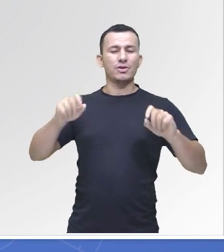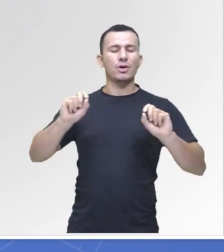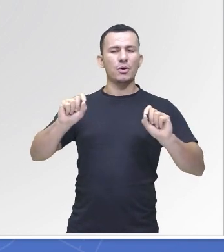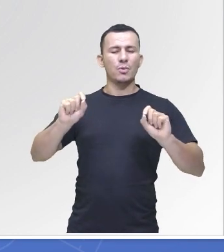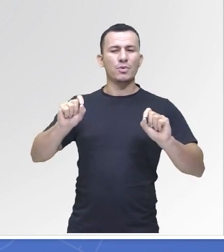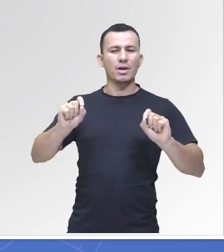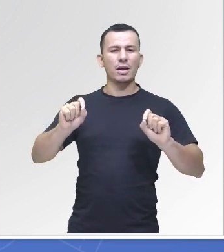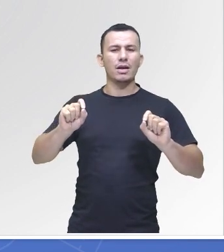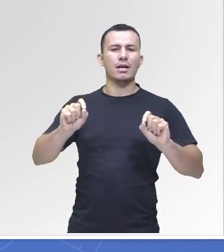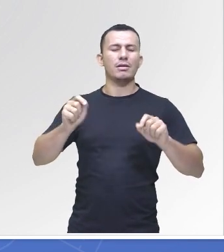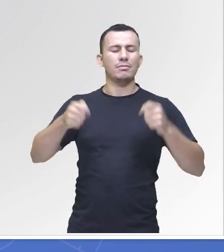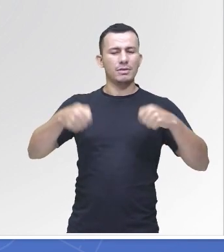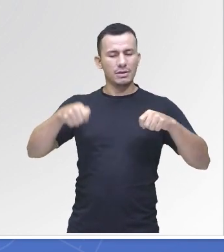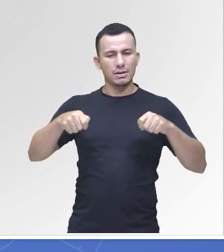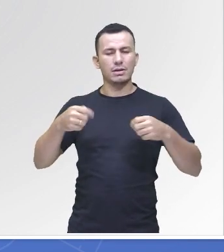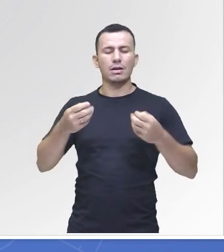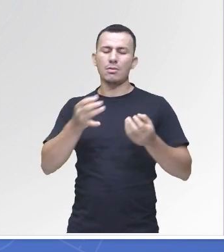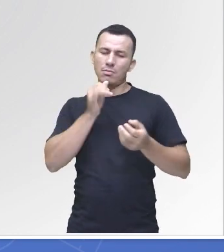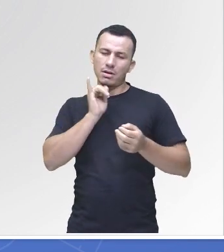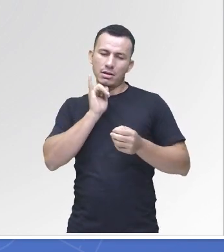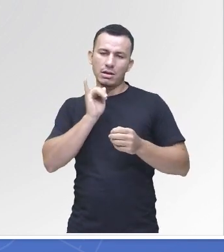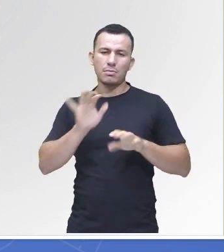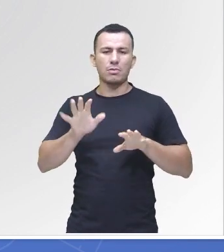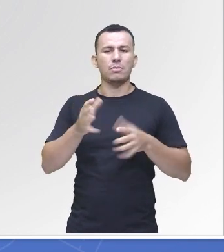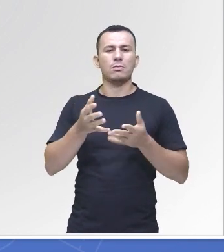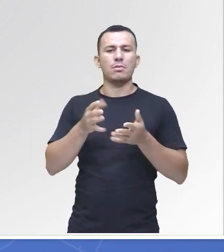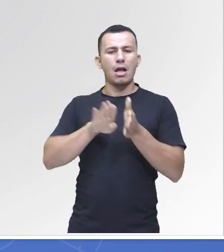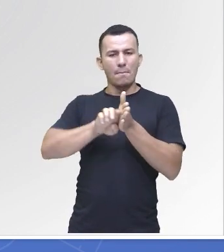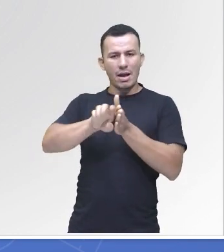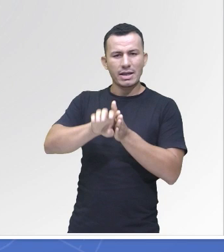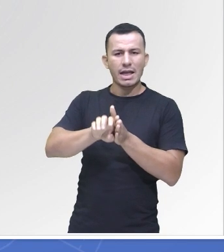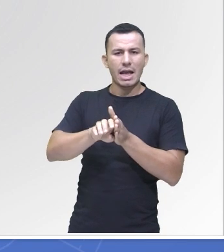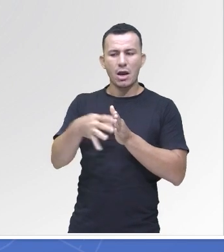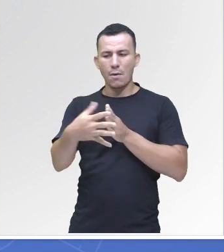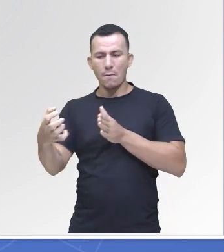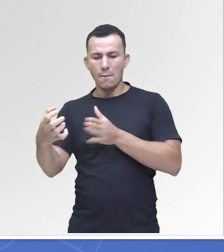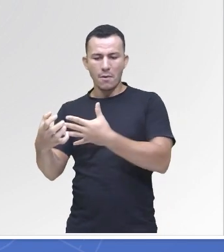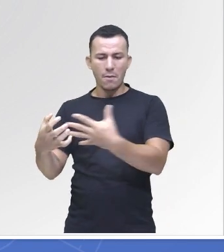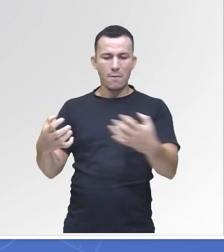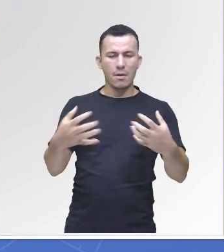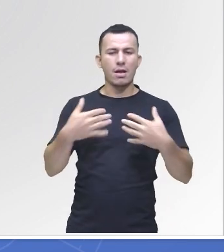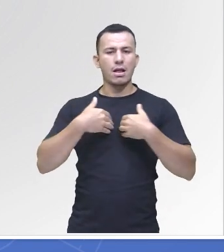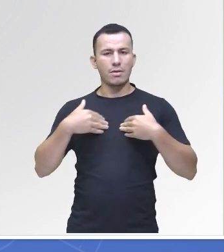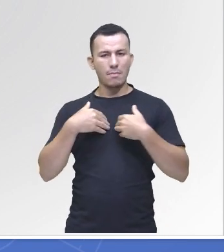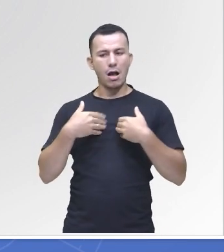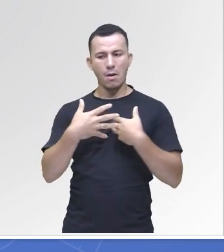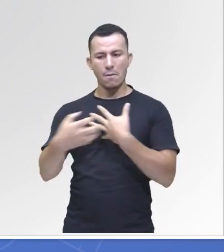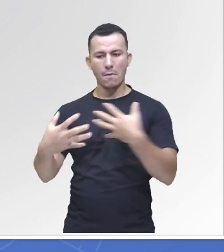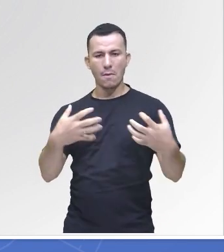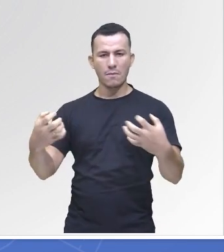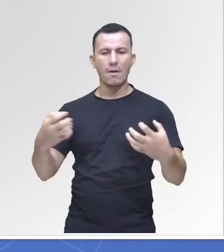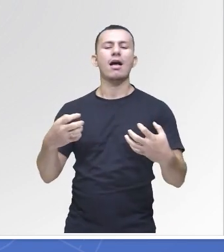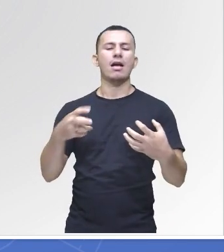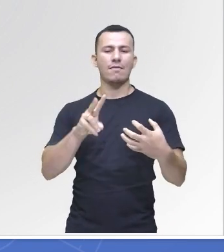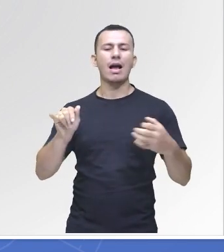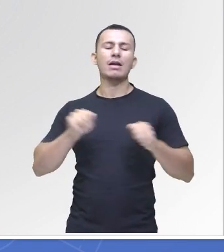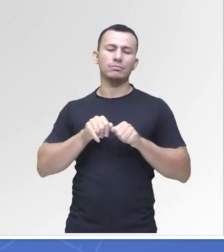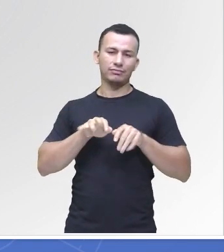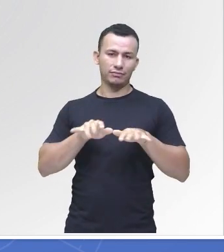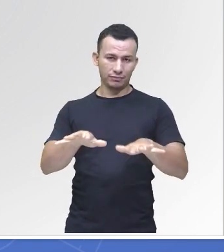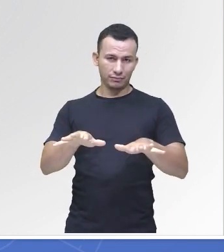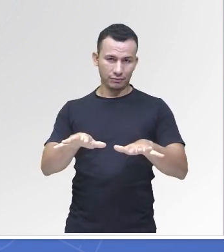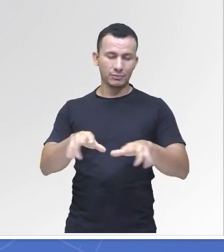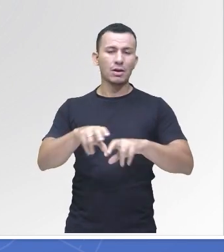parasitar algum tipo de célula, que pode ser uma bactéria, uma planta ou um animal. Por isso que ele é chamado